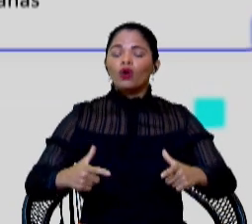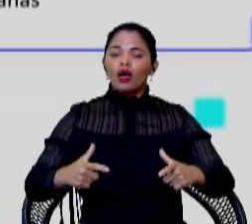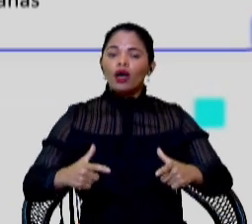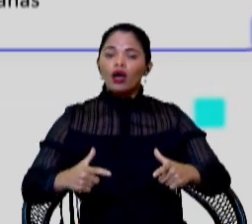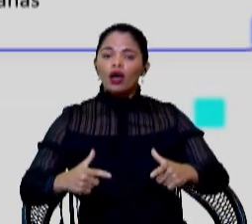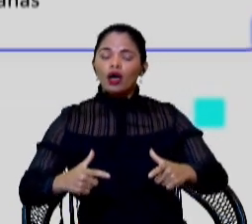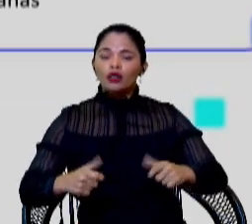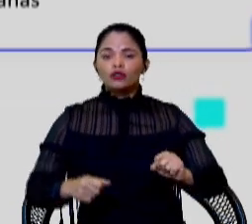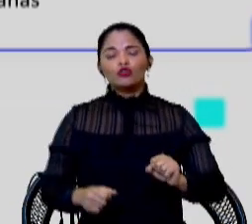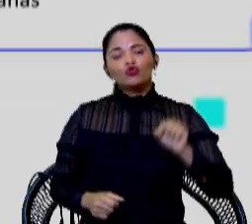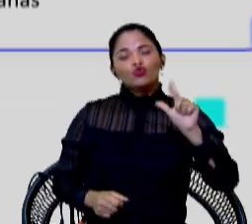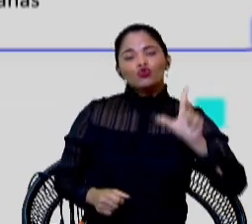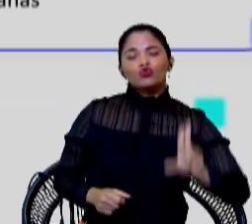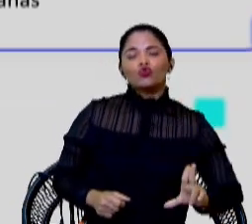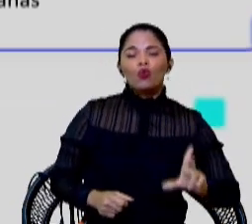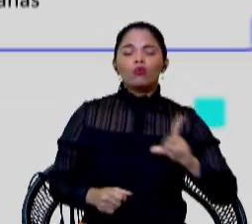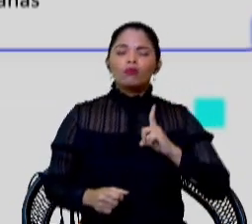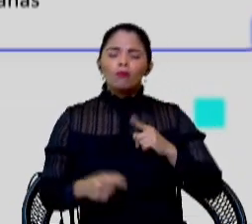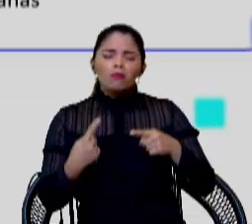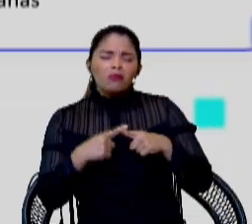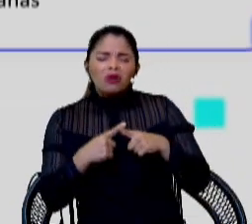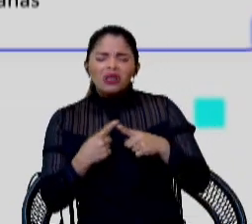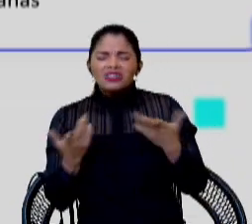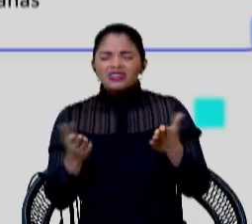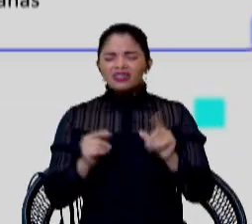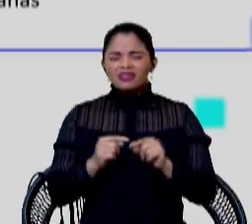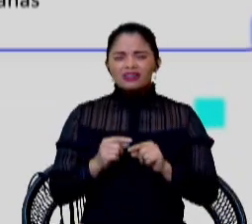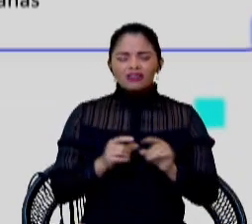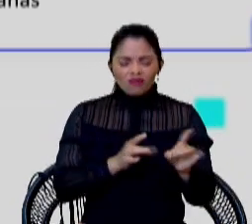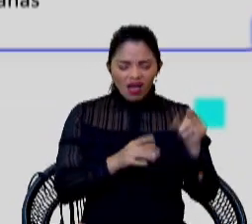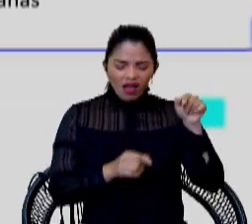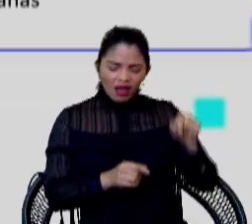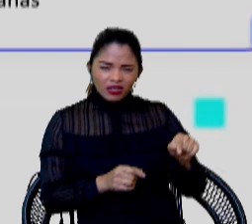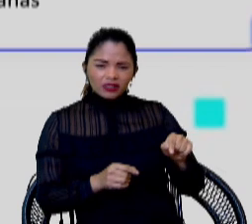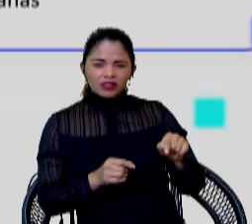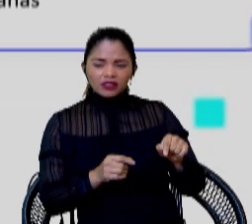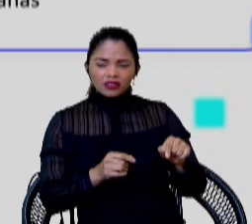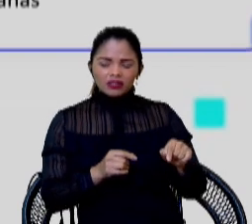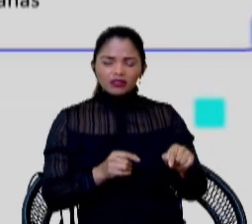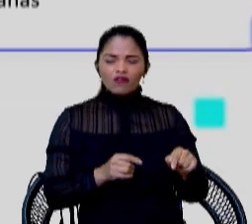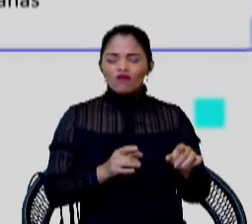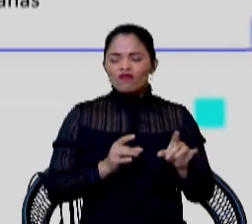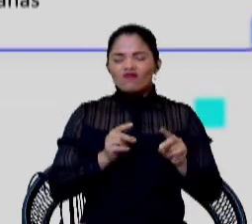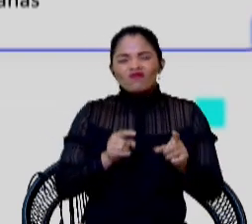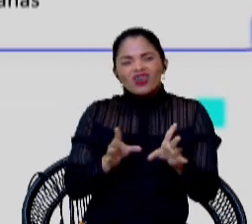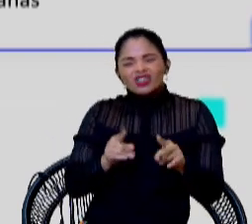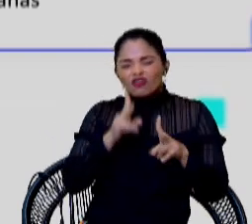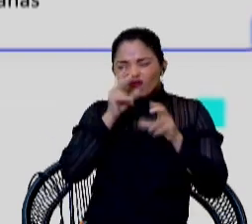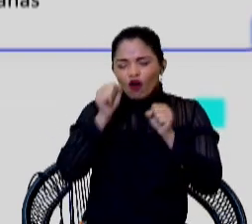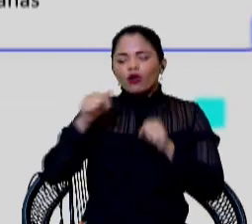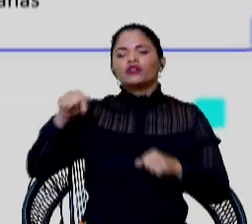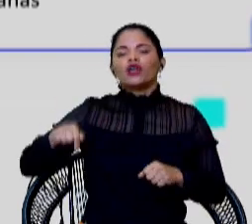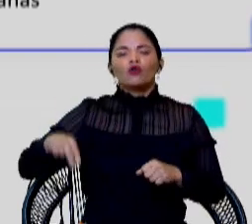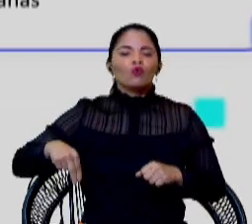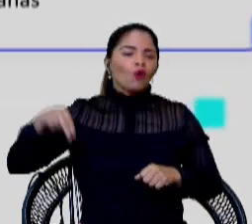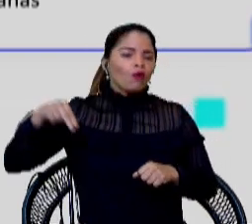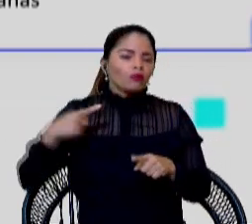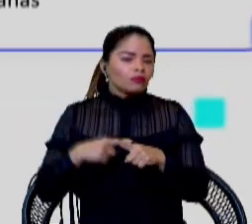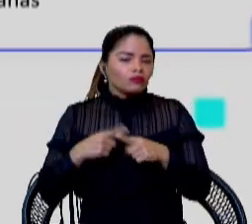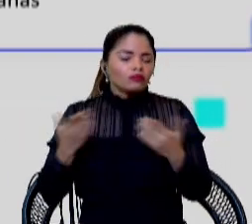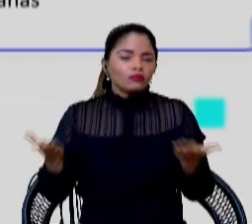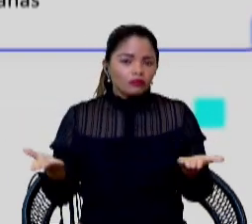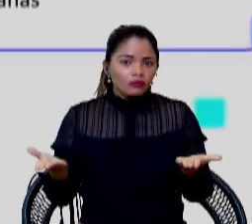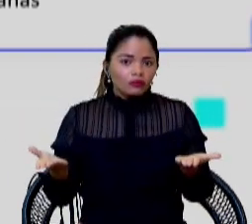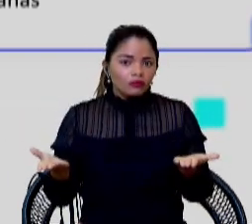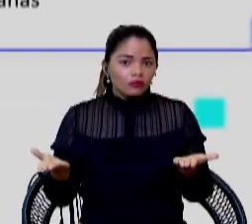sudeste. Mas aí, por que você colocou região sul se você é forte? Você colocou região sudeste se você é forte na região sul? Porque o nosso objetivo aqui, nesse